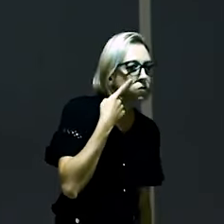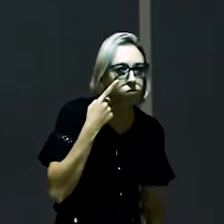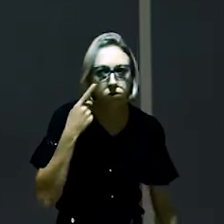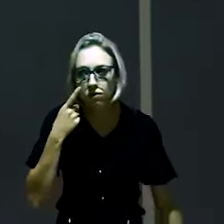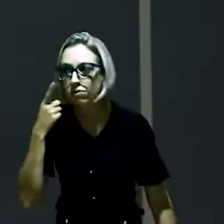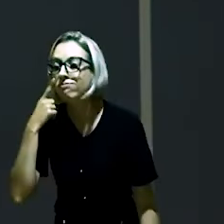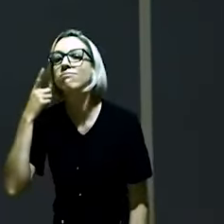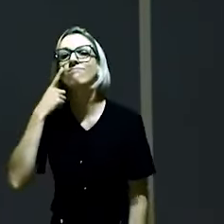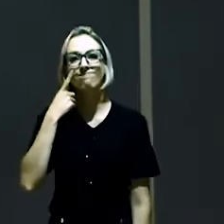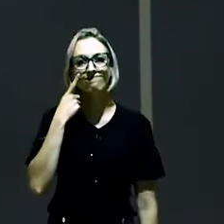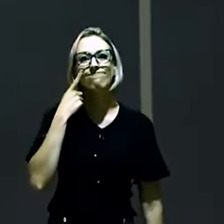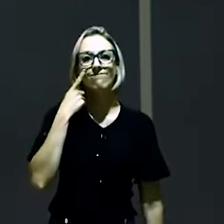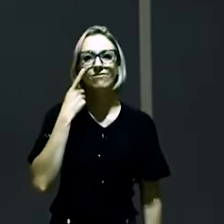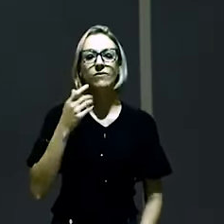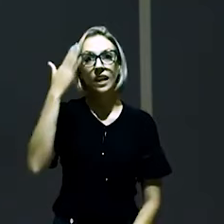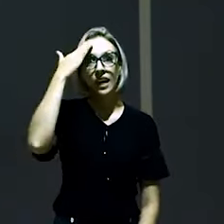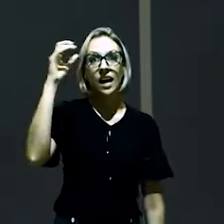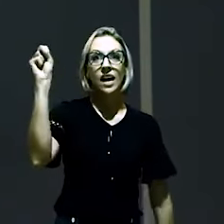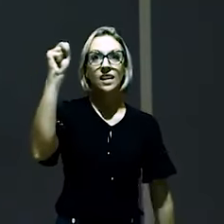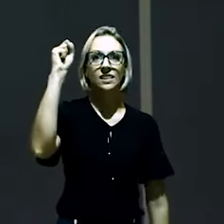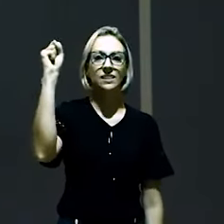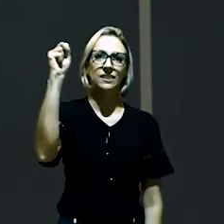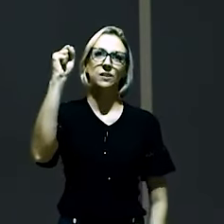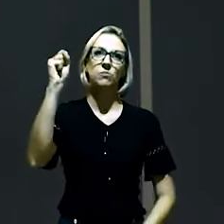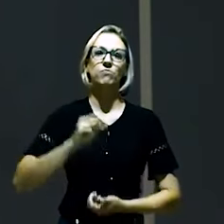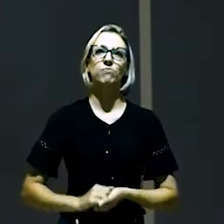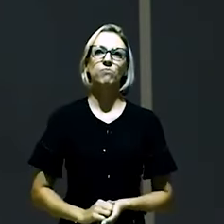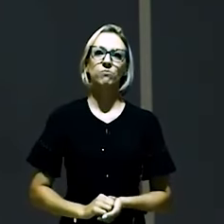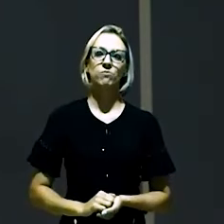era um filhinho de papai, um burguês,